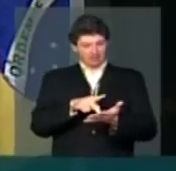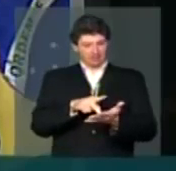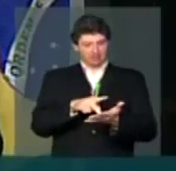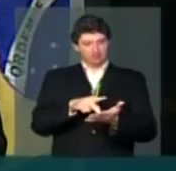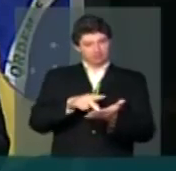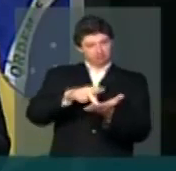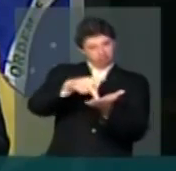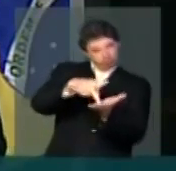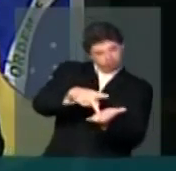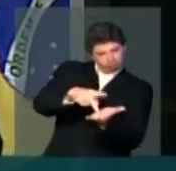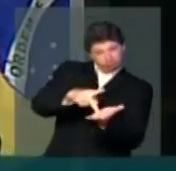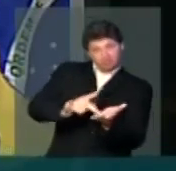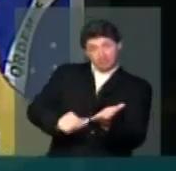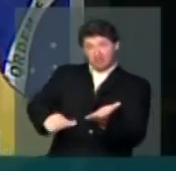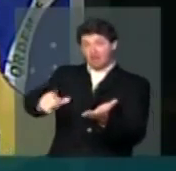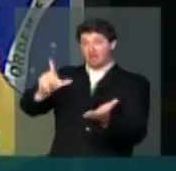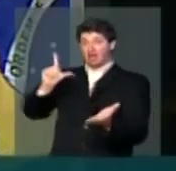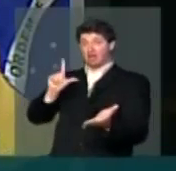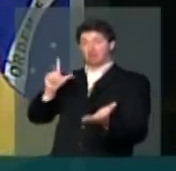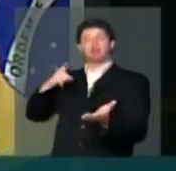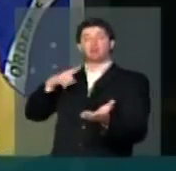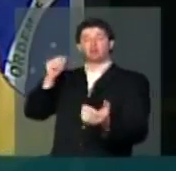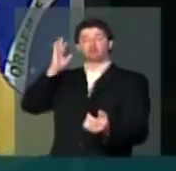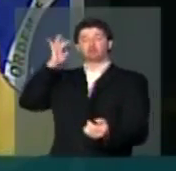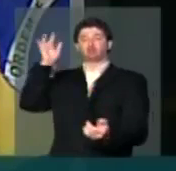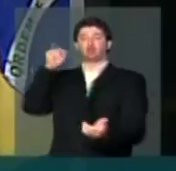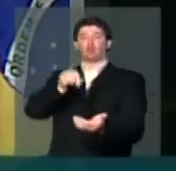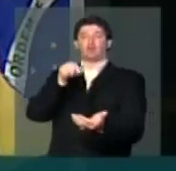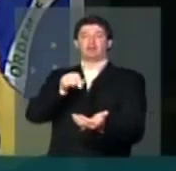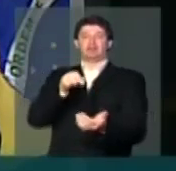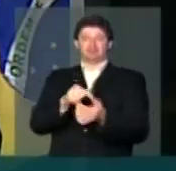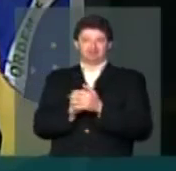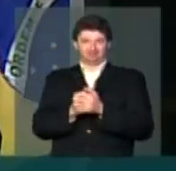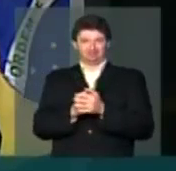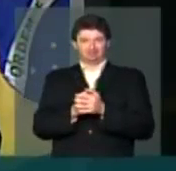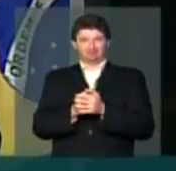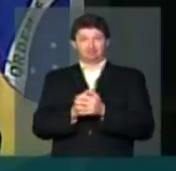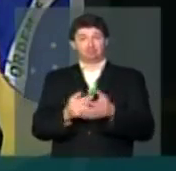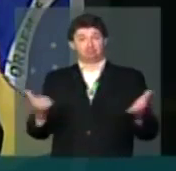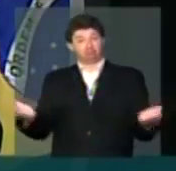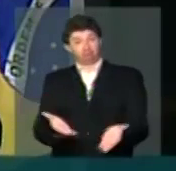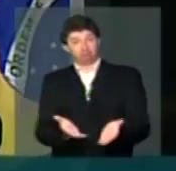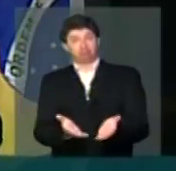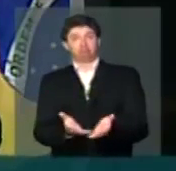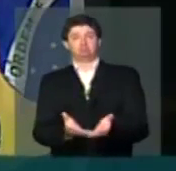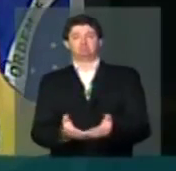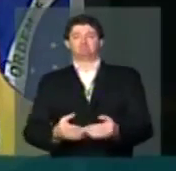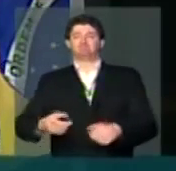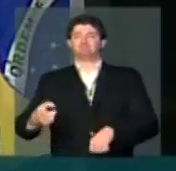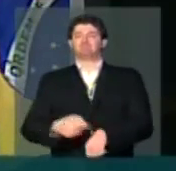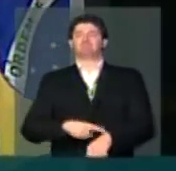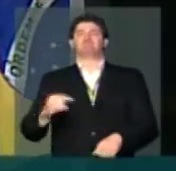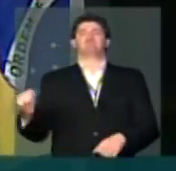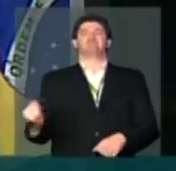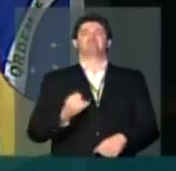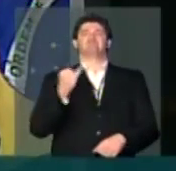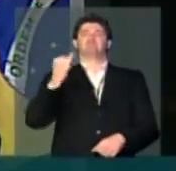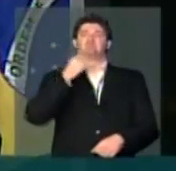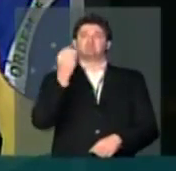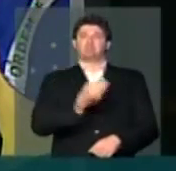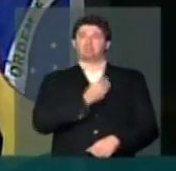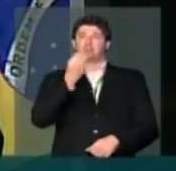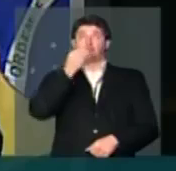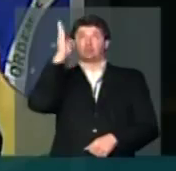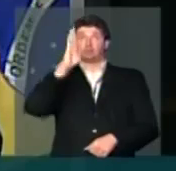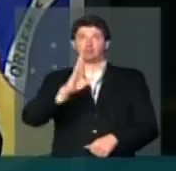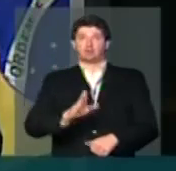se tenha sonhado com ela. E aqui estamos, nesse momento importantíssimo da vida